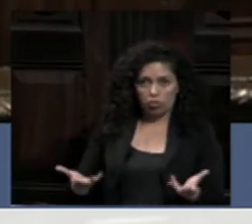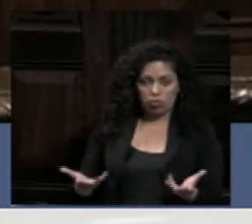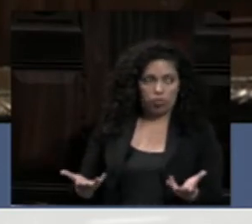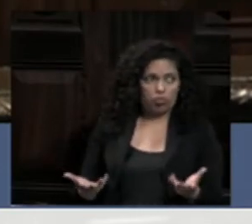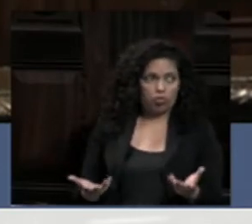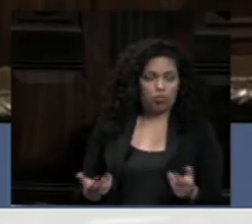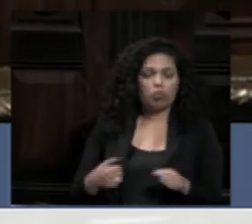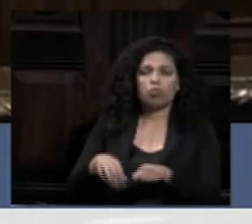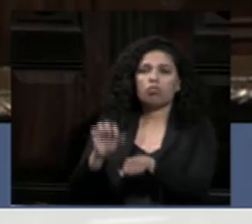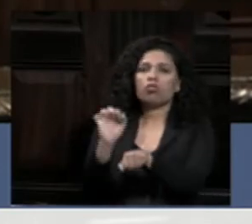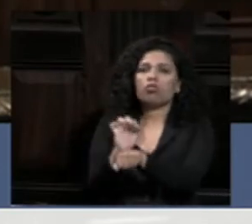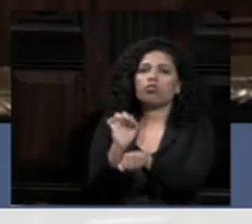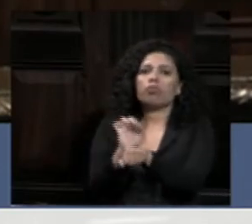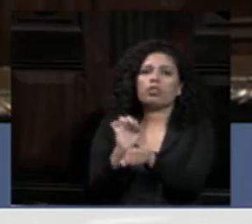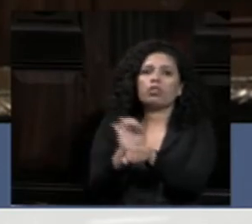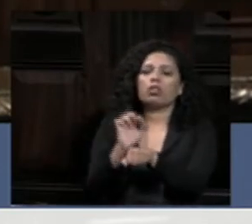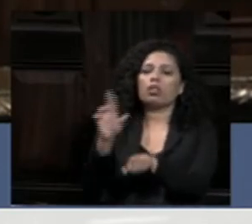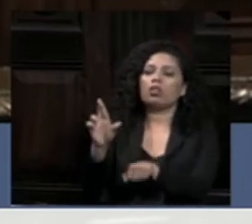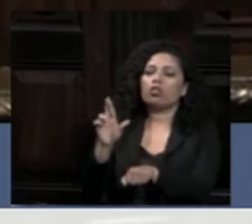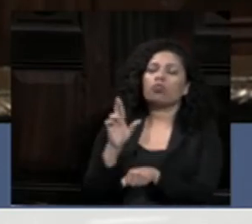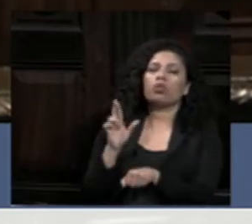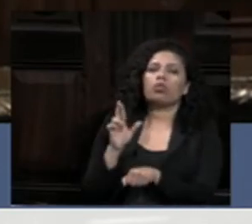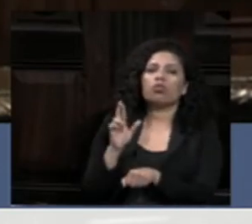no aguardo dessa resposta.